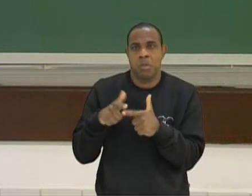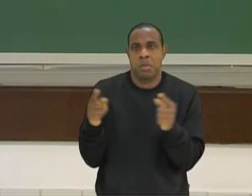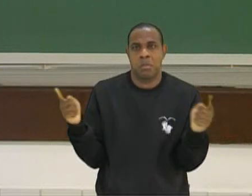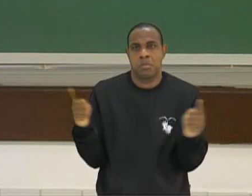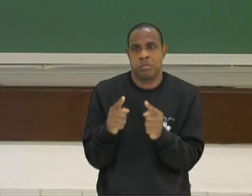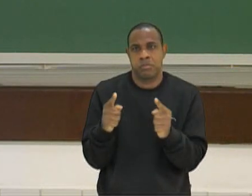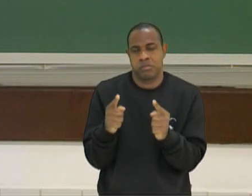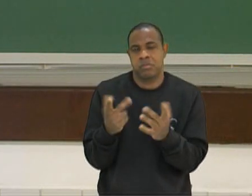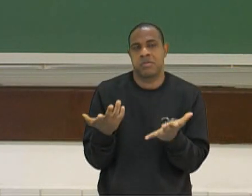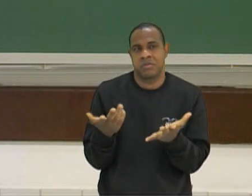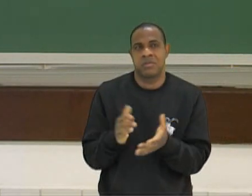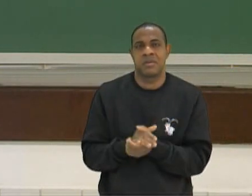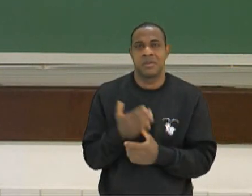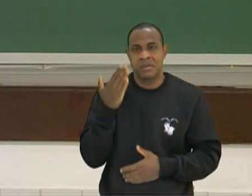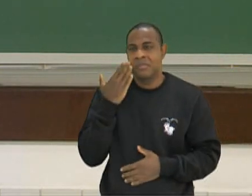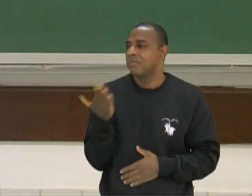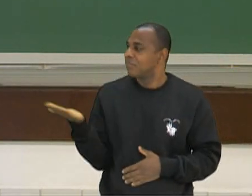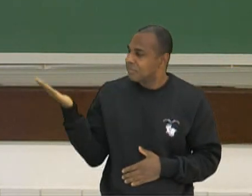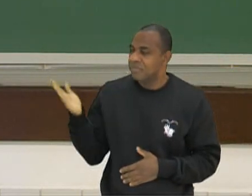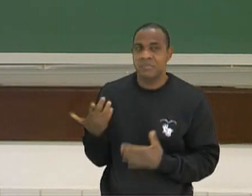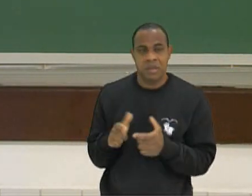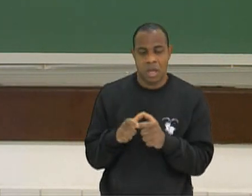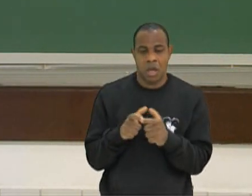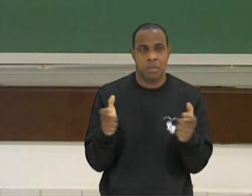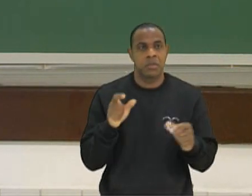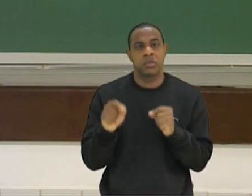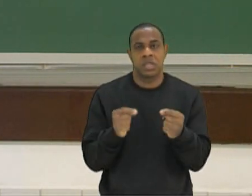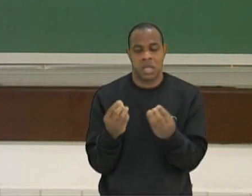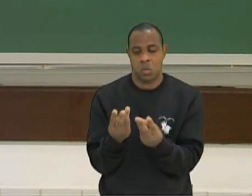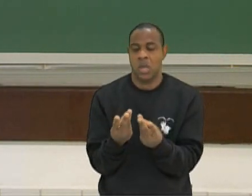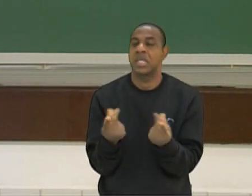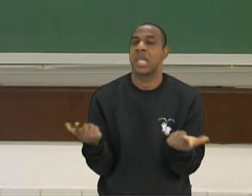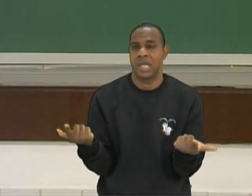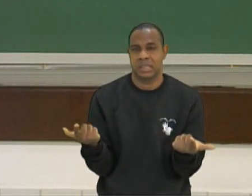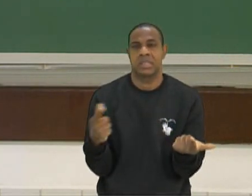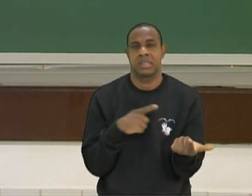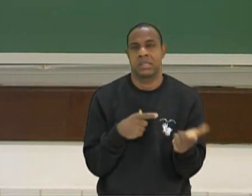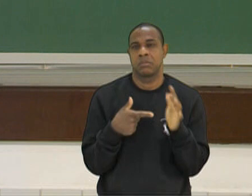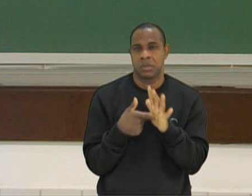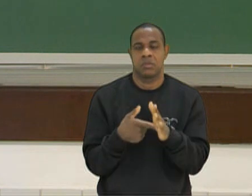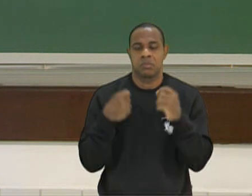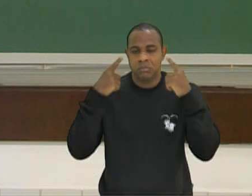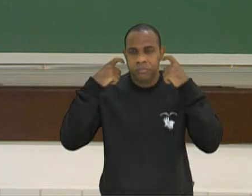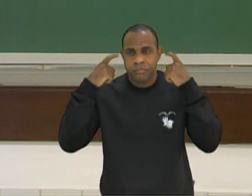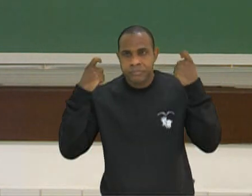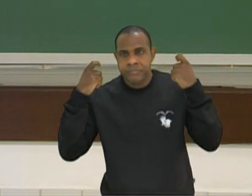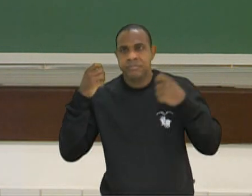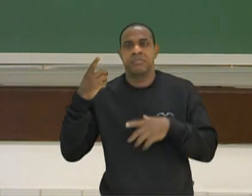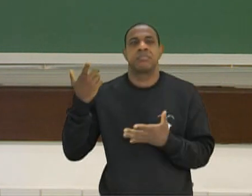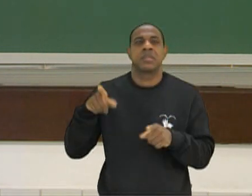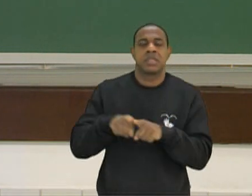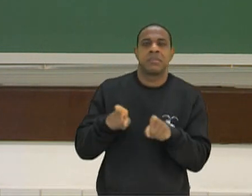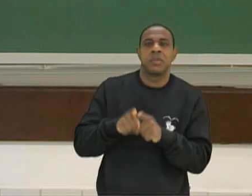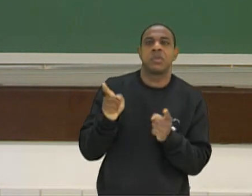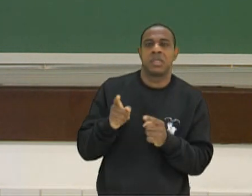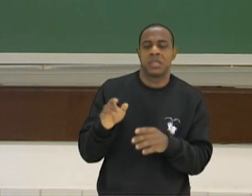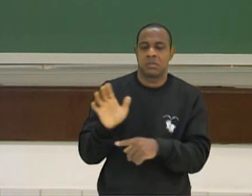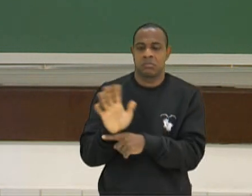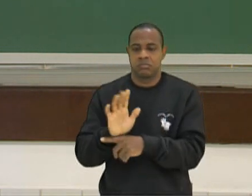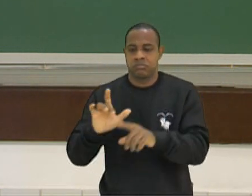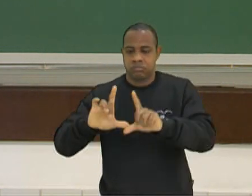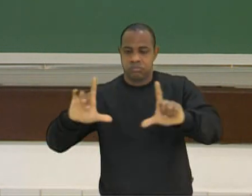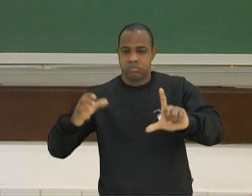sinal de modelo criptografado. Então aumenta e muito a qualidade, tanto do áudio como também do vídeo, certo?